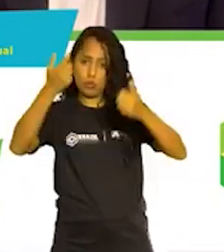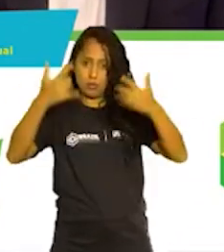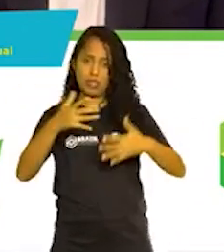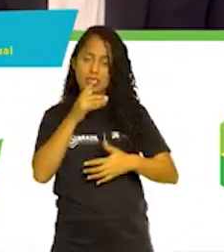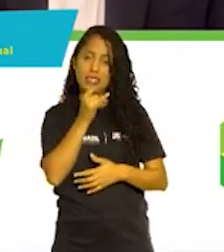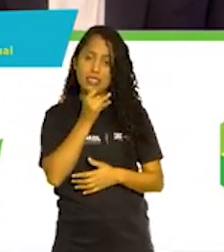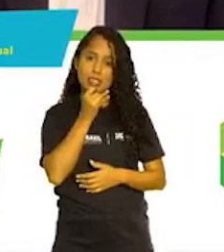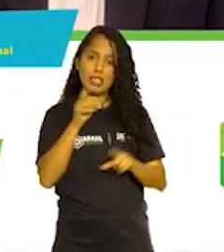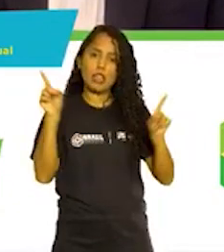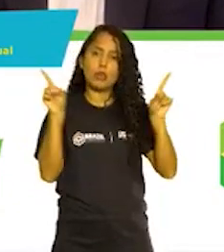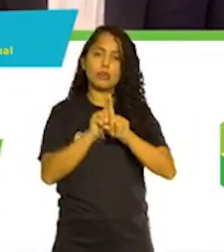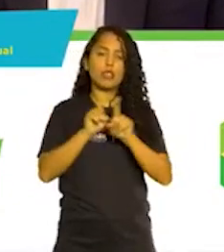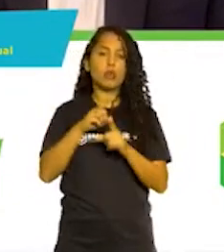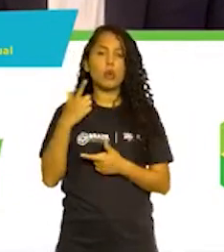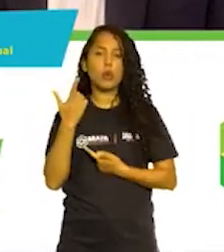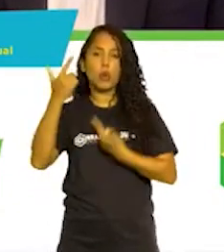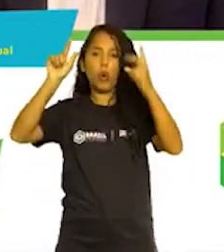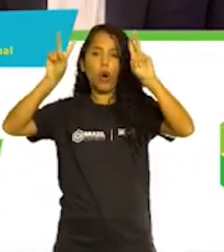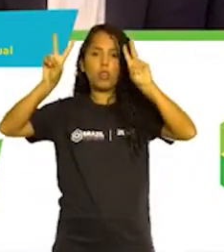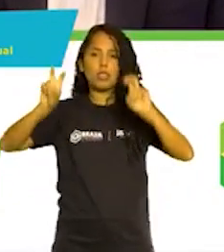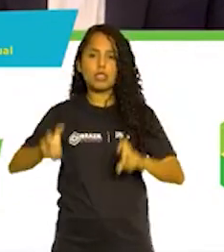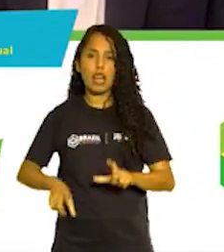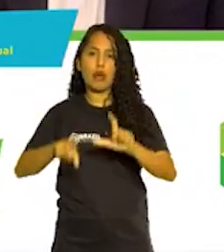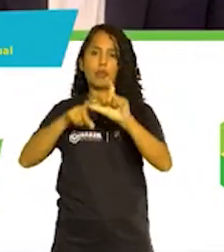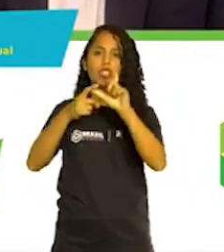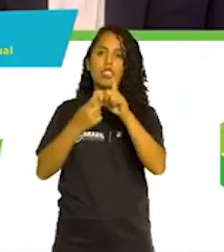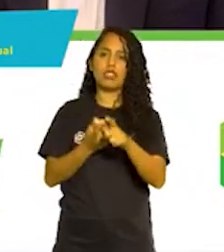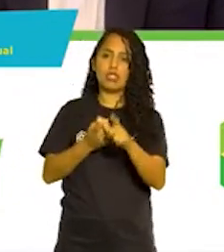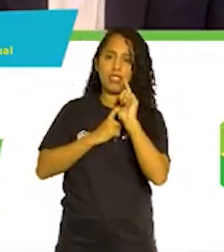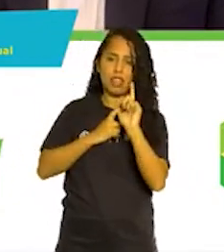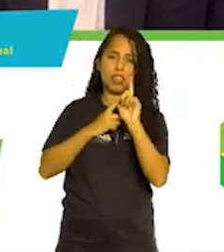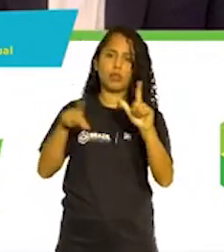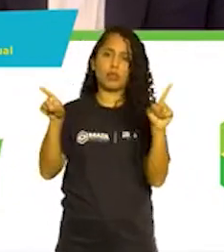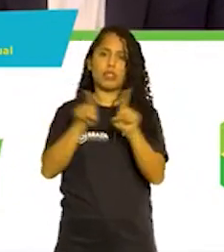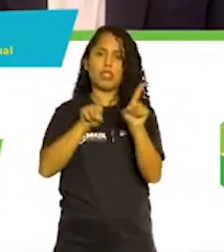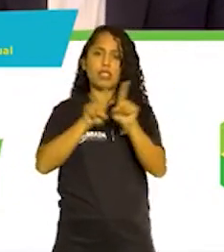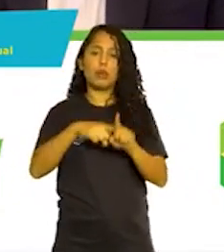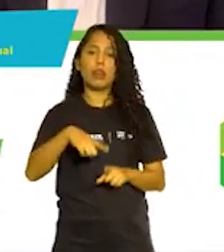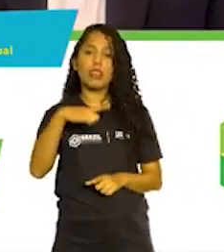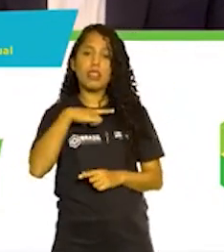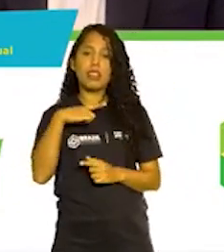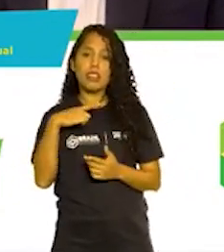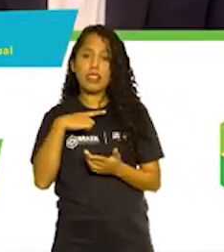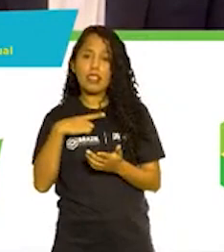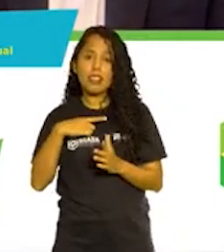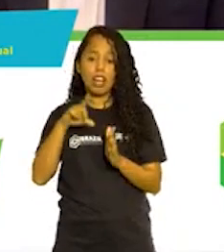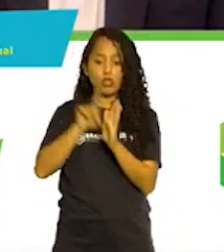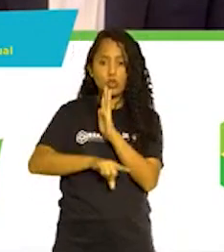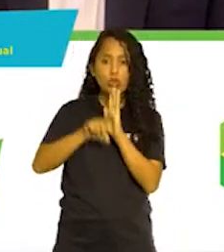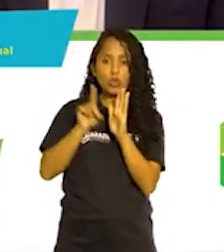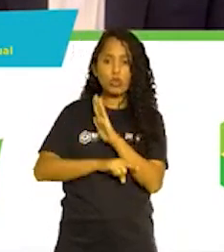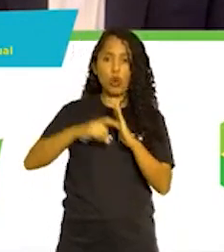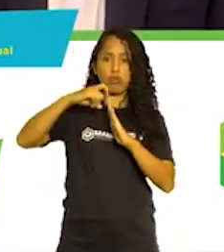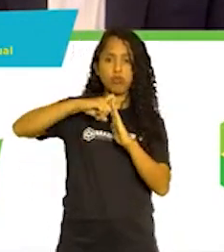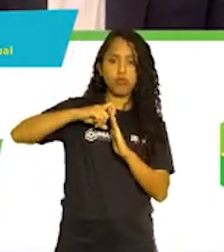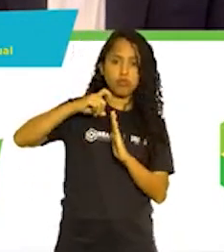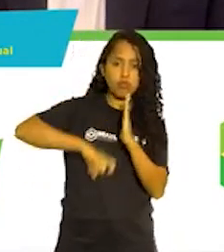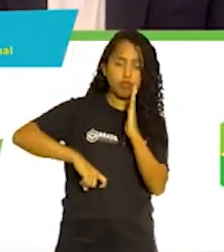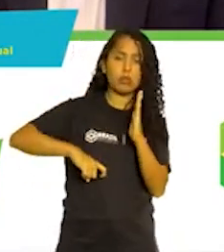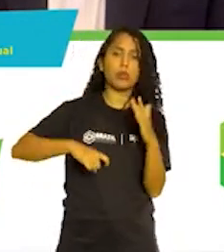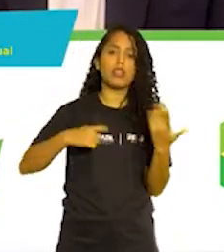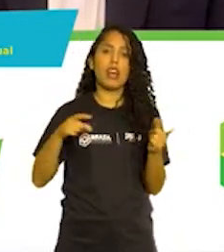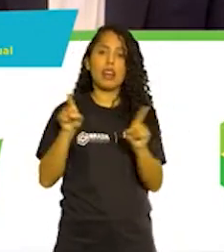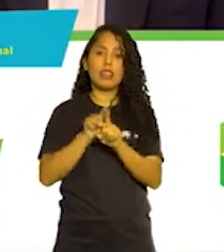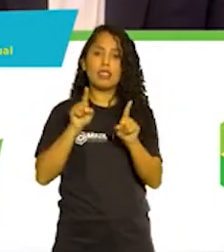questões de pejotização, dividendos, nós temos questões de isenção tributária, a gente tem a famosa Zona Franca